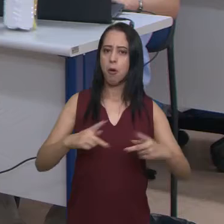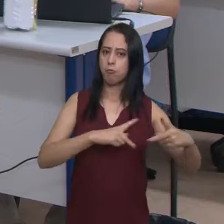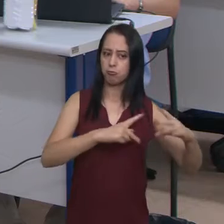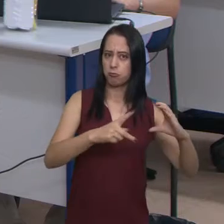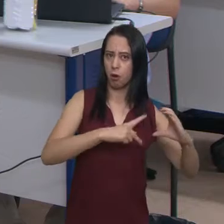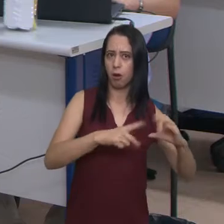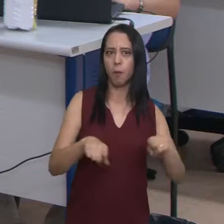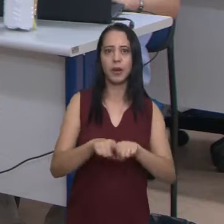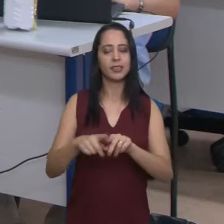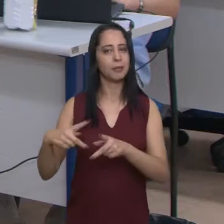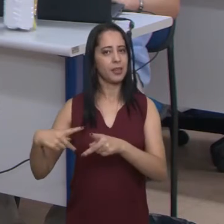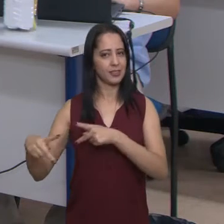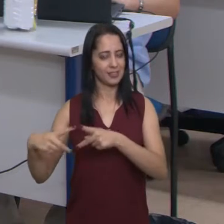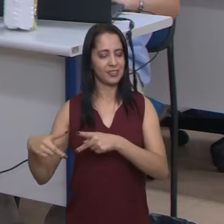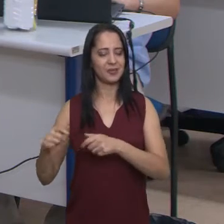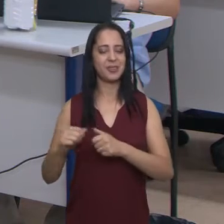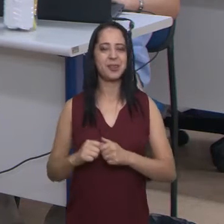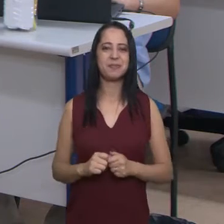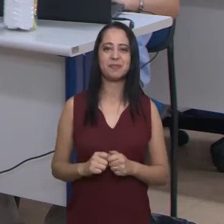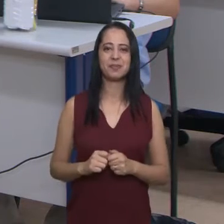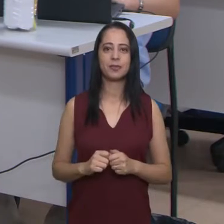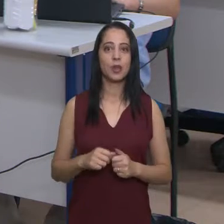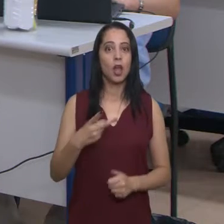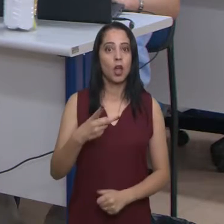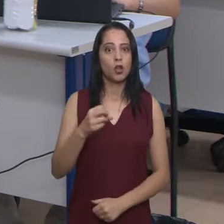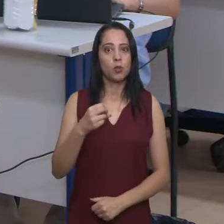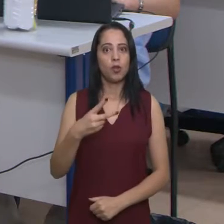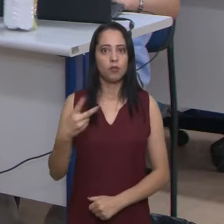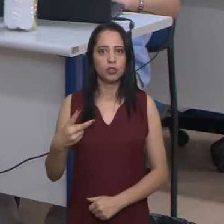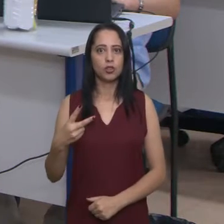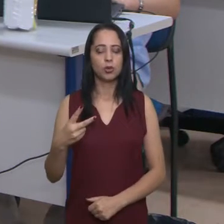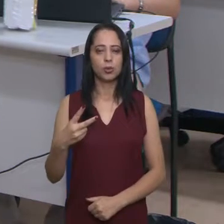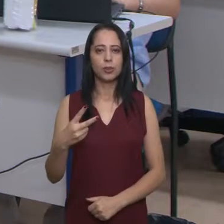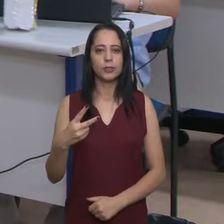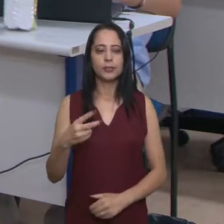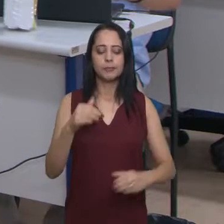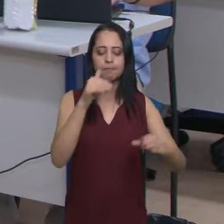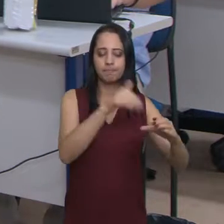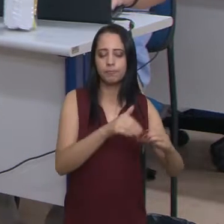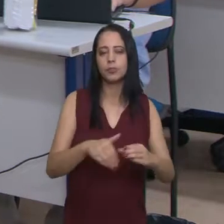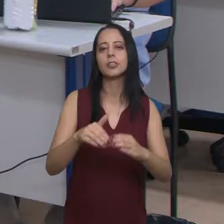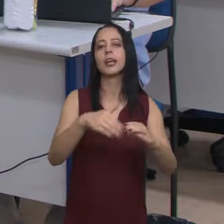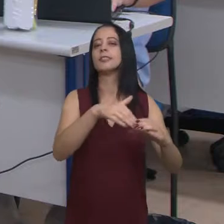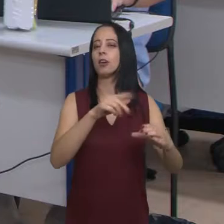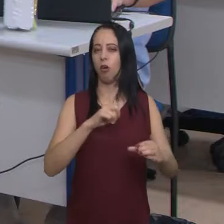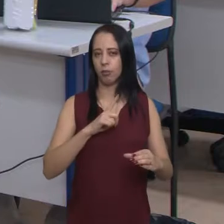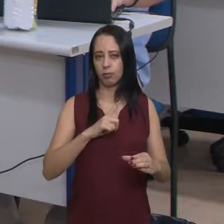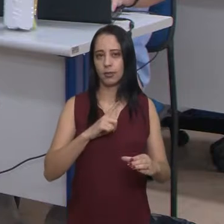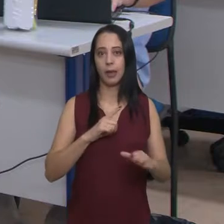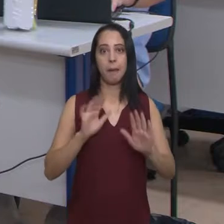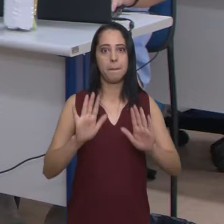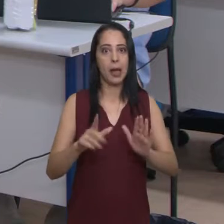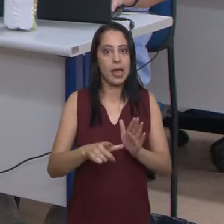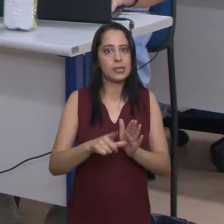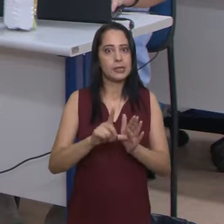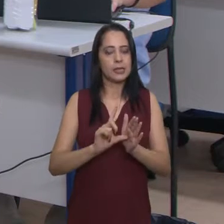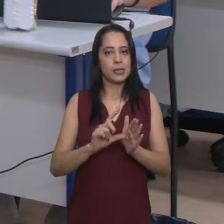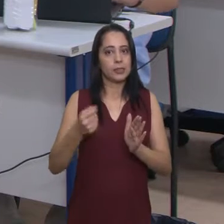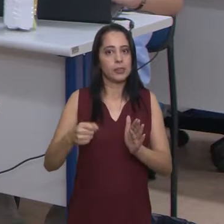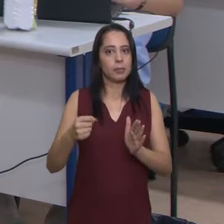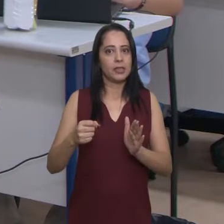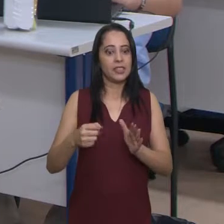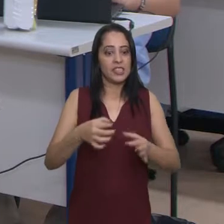Câmara e da nossa cidade. E 2022 é ano de eleições, né? E para votar é preciso estar em dia com a